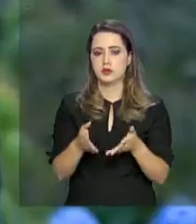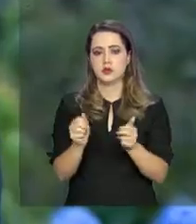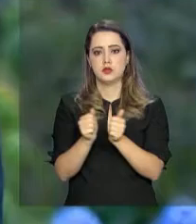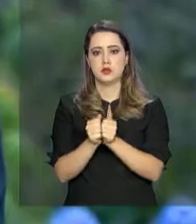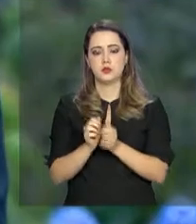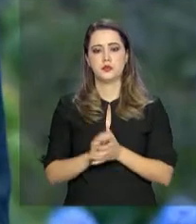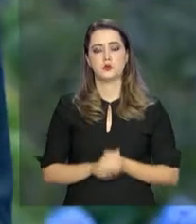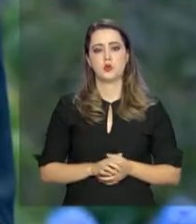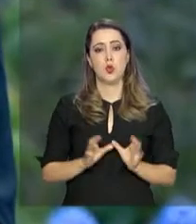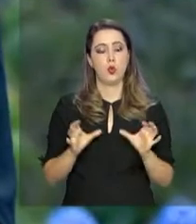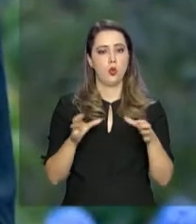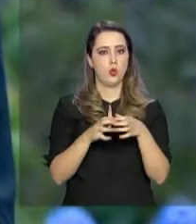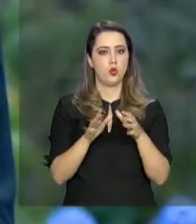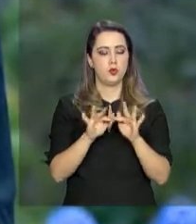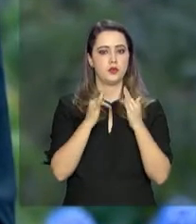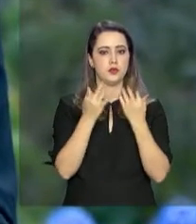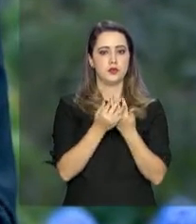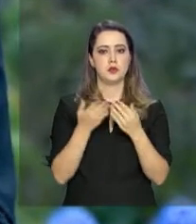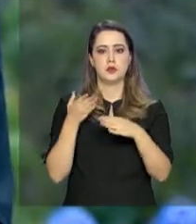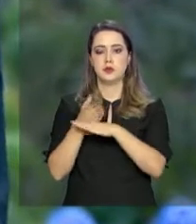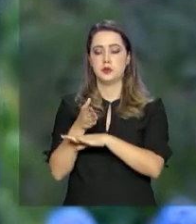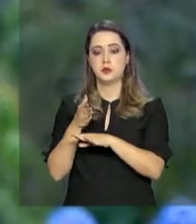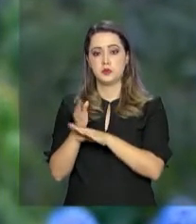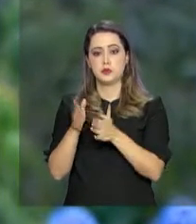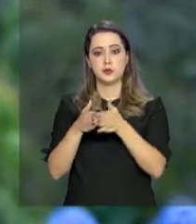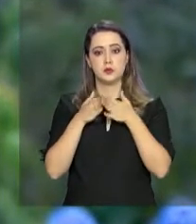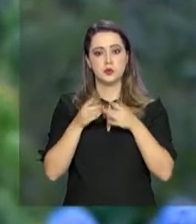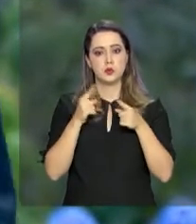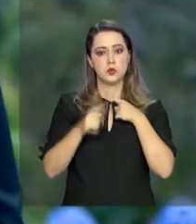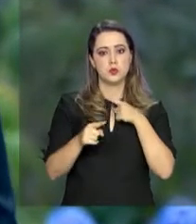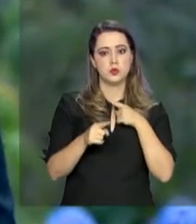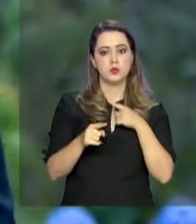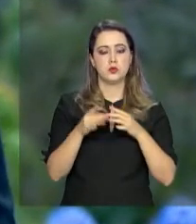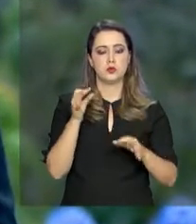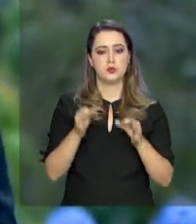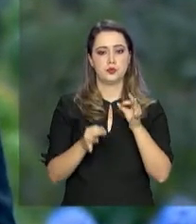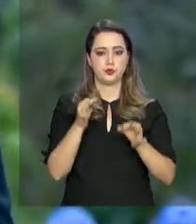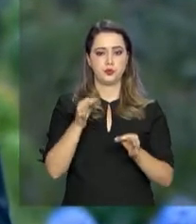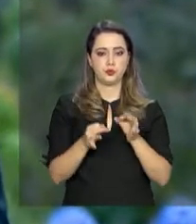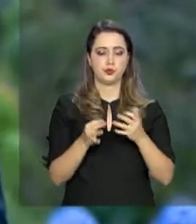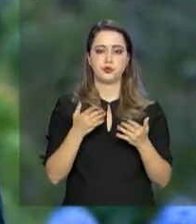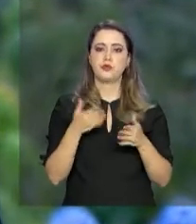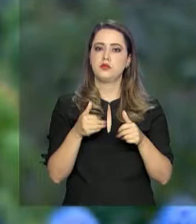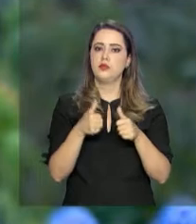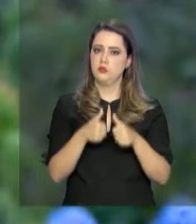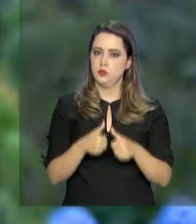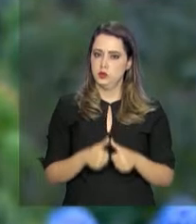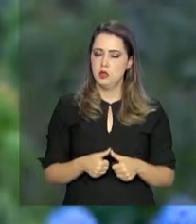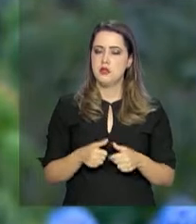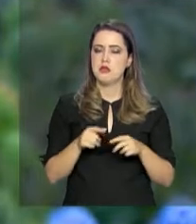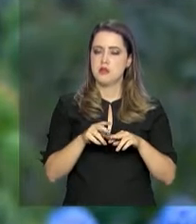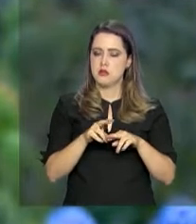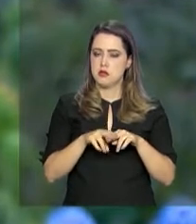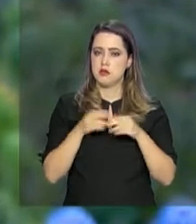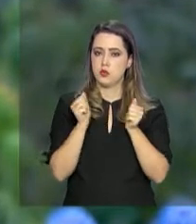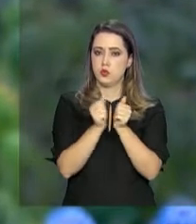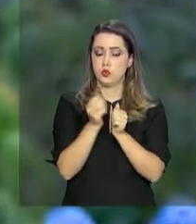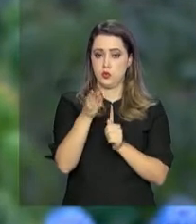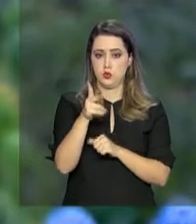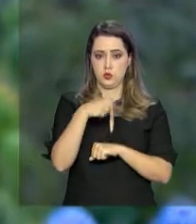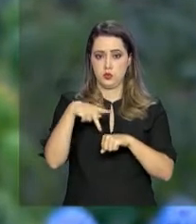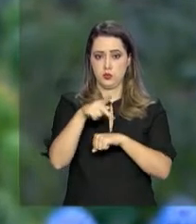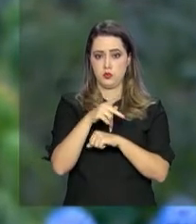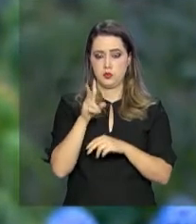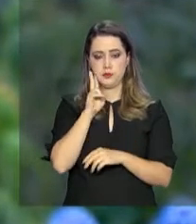familiares dos velejadores entraram com recurso contra a decisão judicial estão no país africano acompanhando o caso